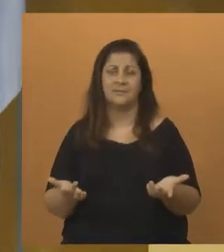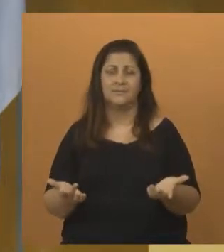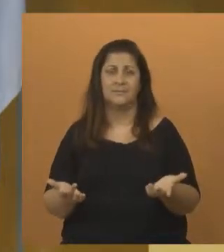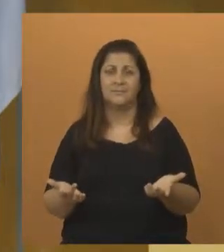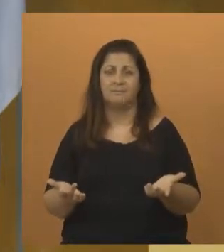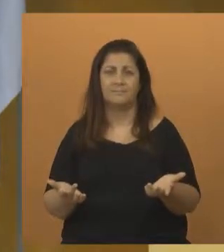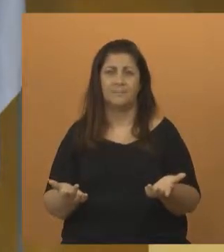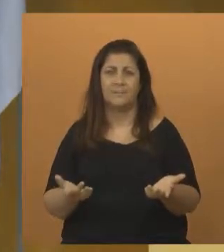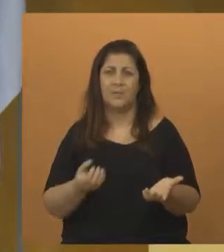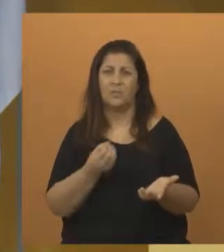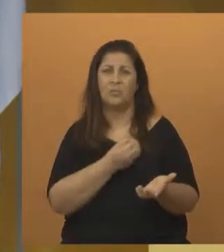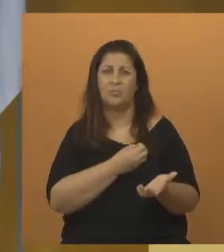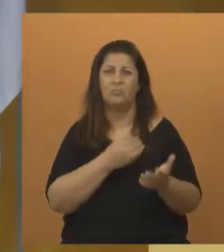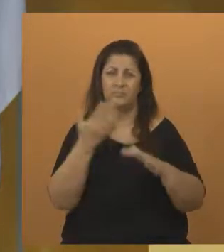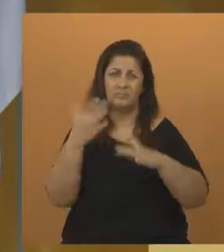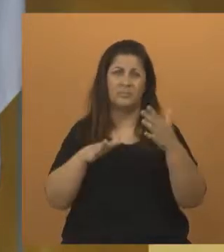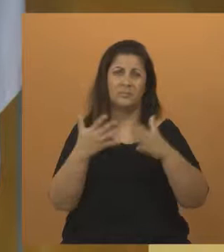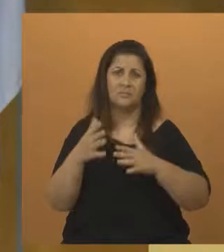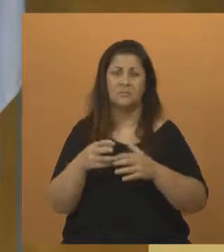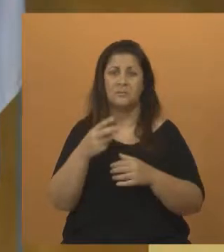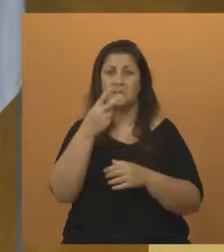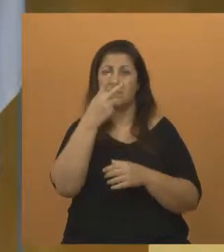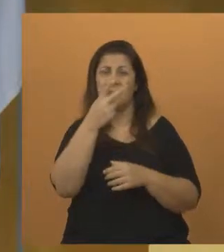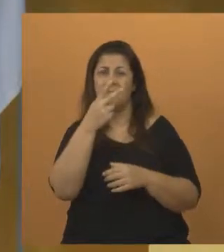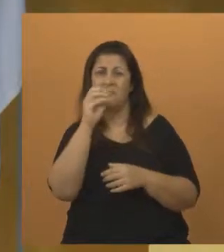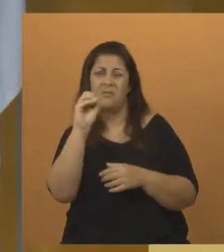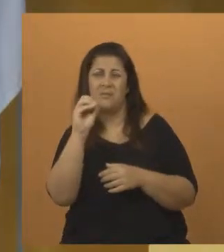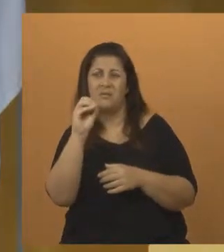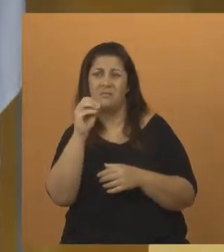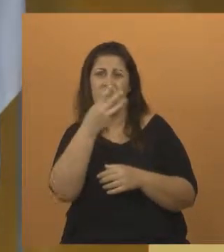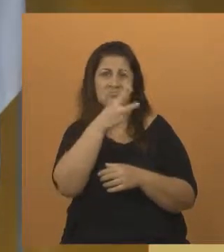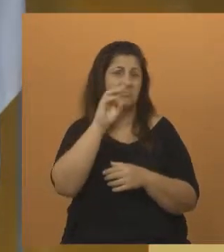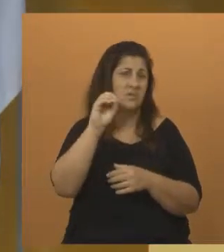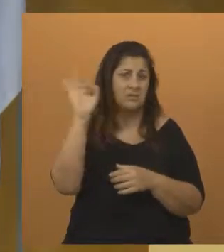eu tenho o número mais ou menos 20, 30%